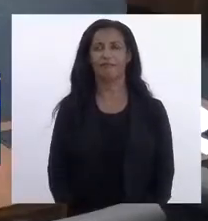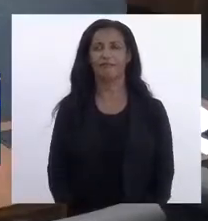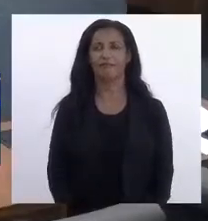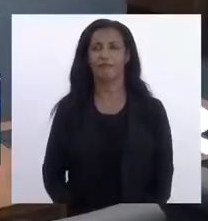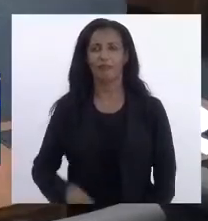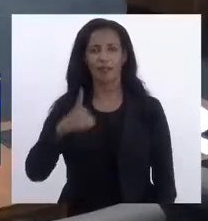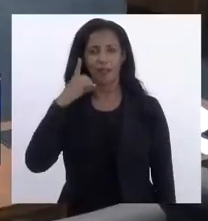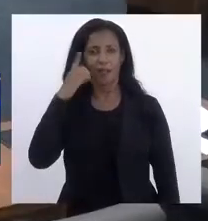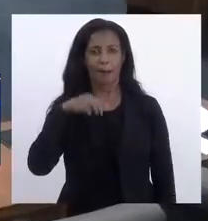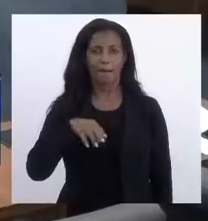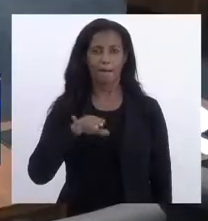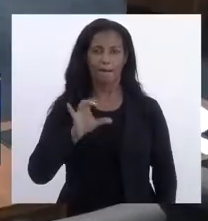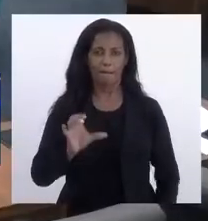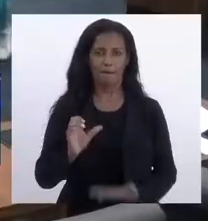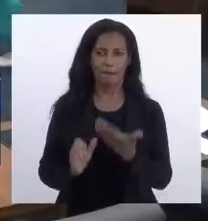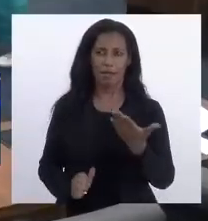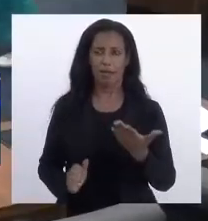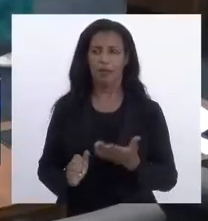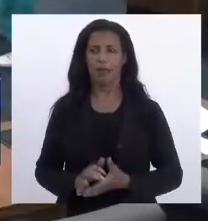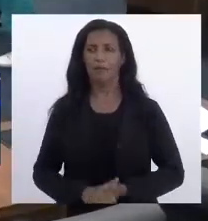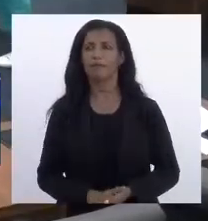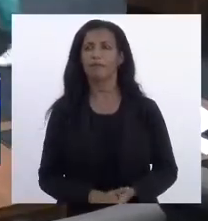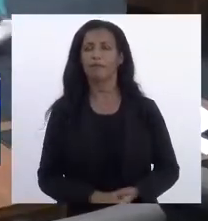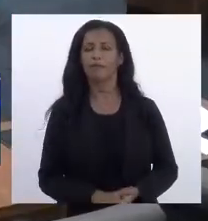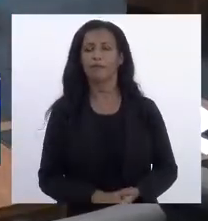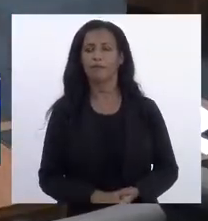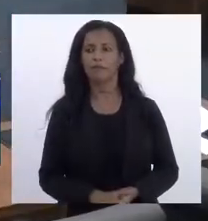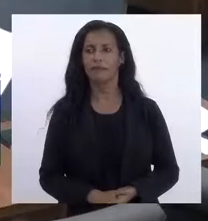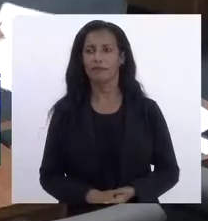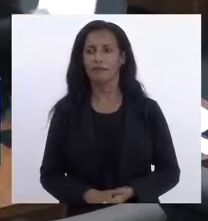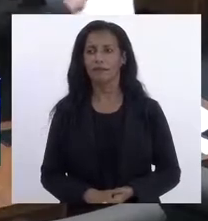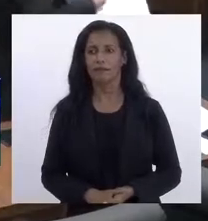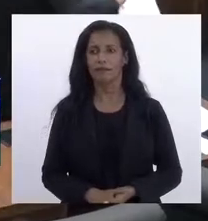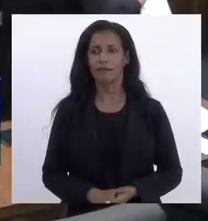Deputado Carlos Mink, em seguida, nobre deputada Marta Rocha.